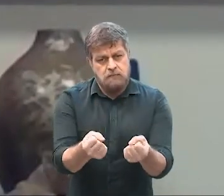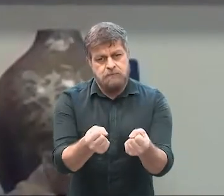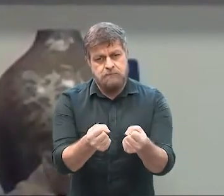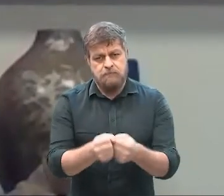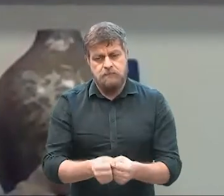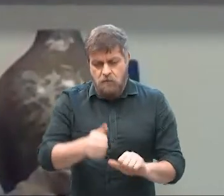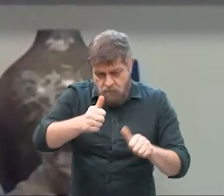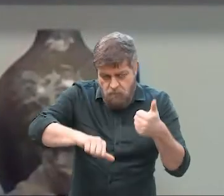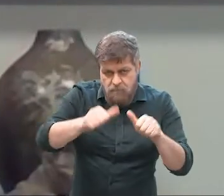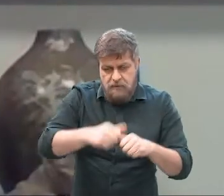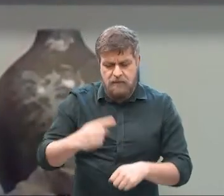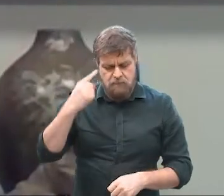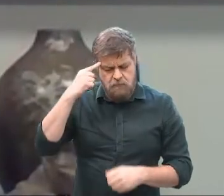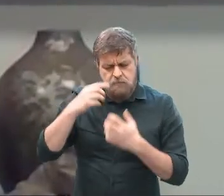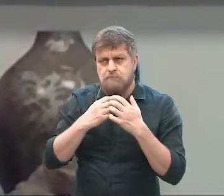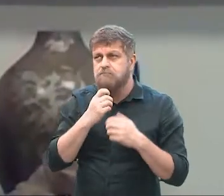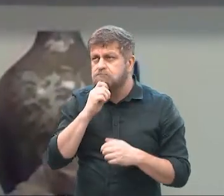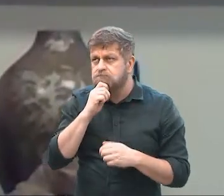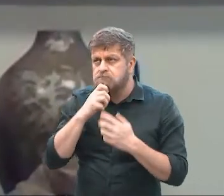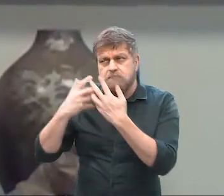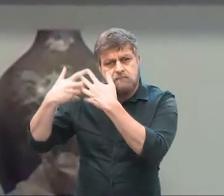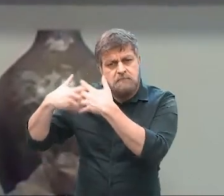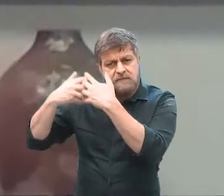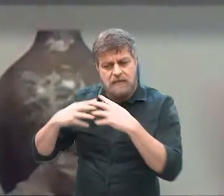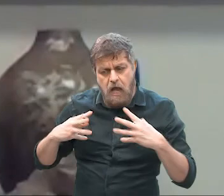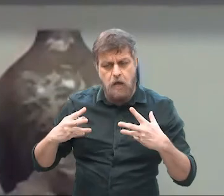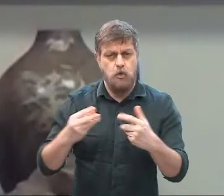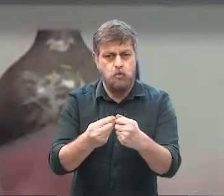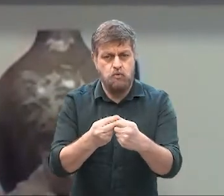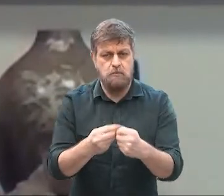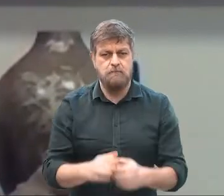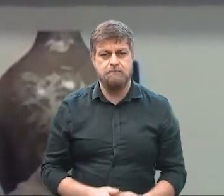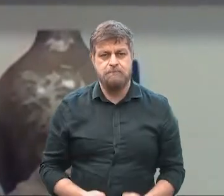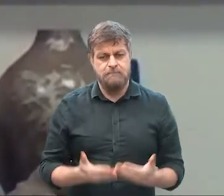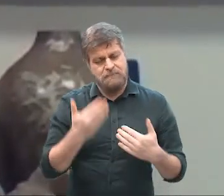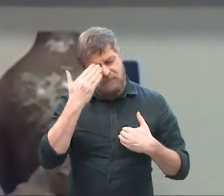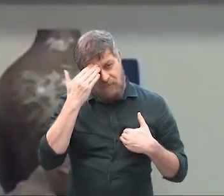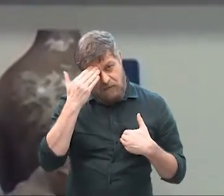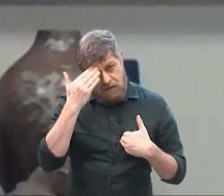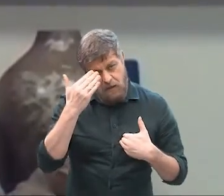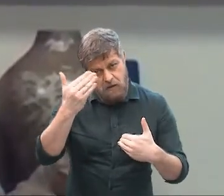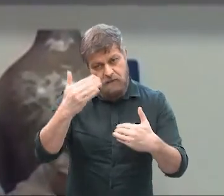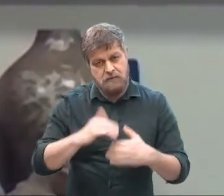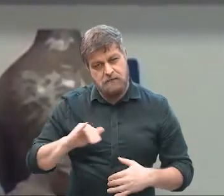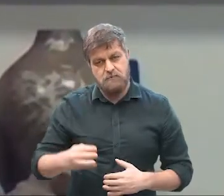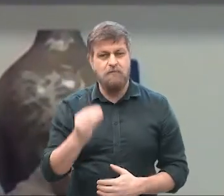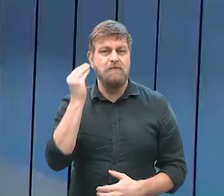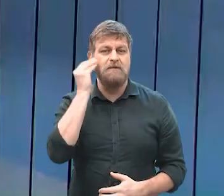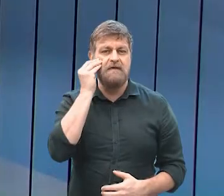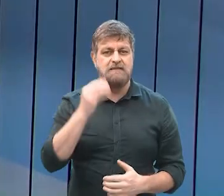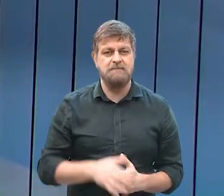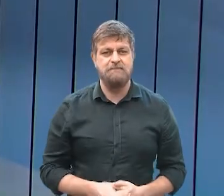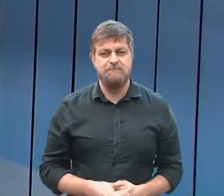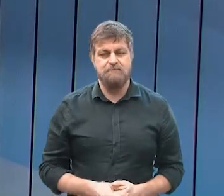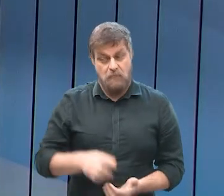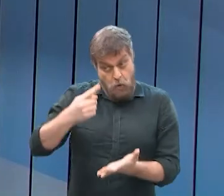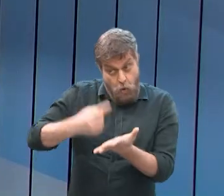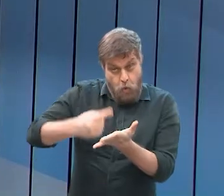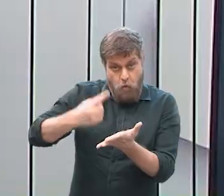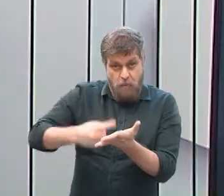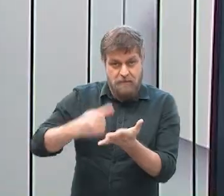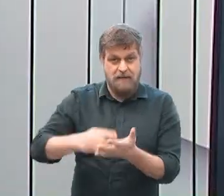vou analisar com muito carinho tudo que for apresentado. De uma maneira geral, eu agradeço a oportunidade. Combinado,